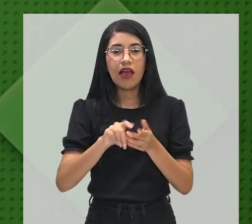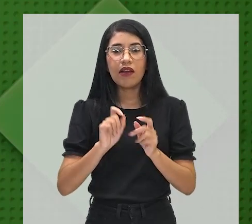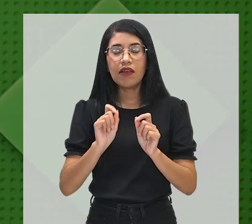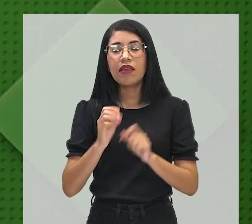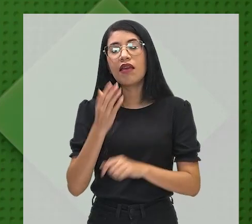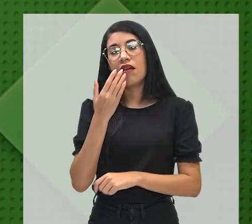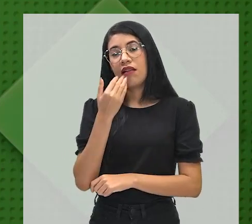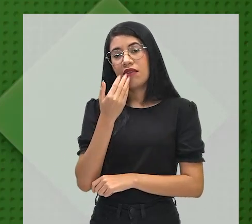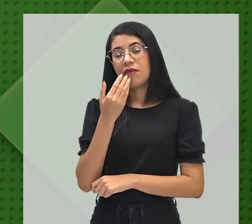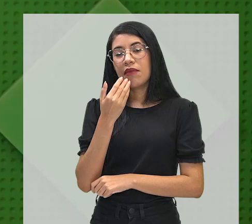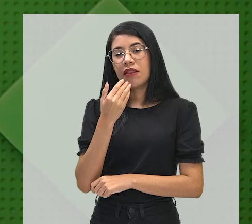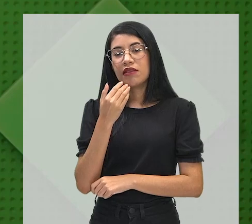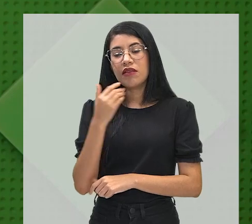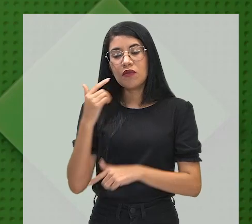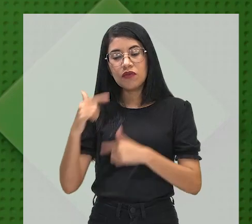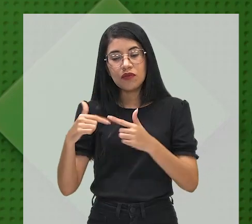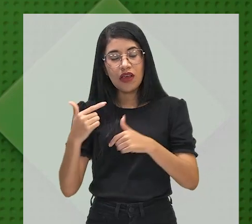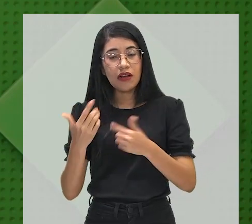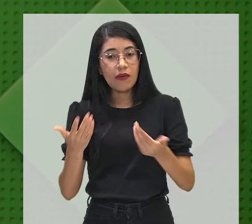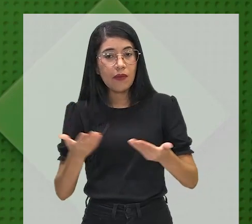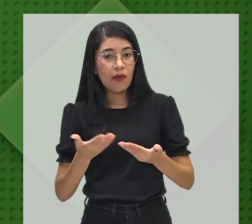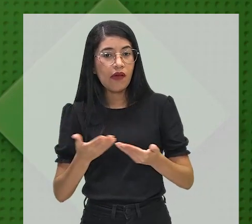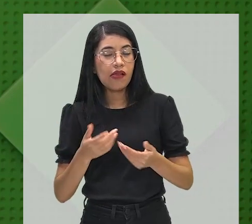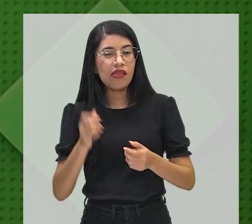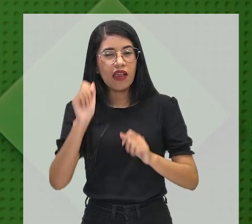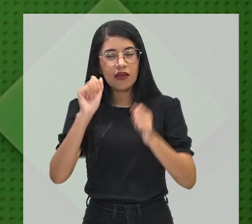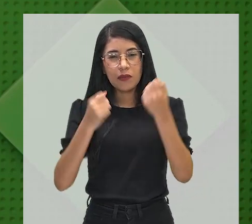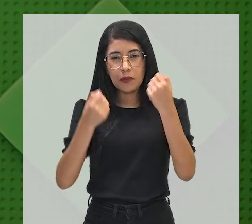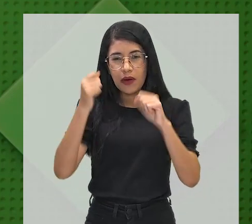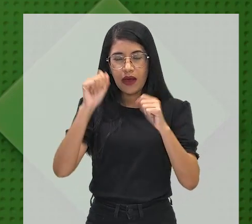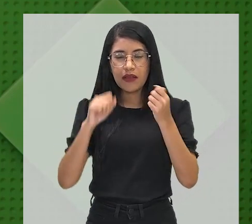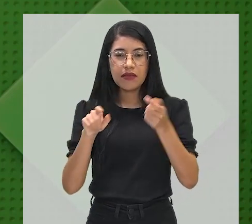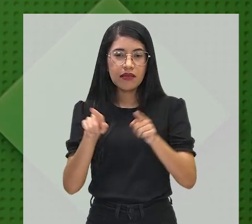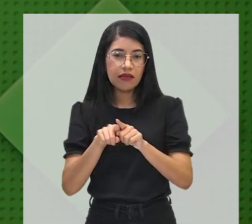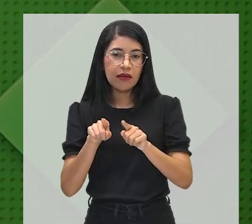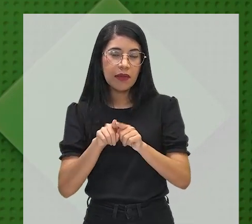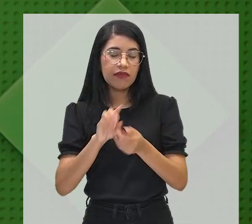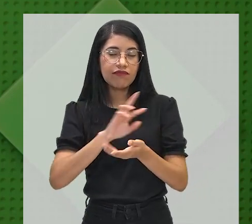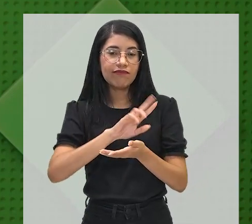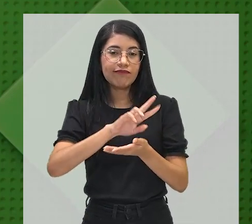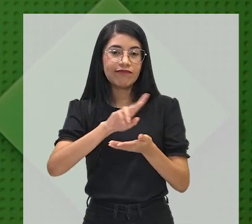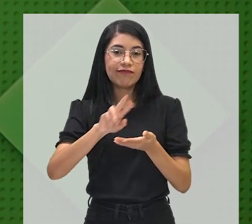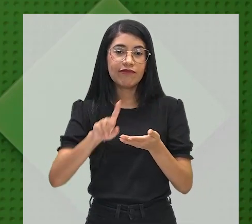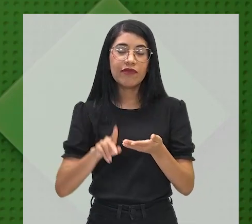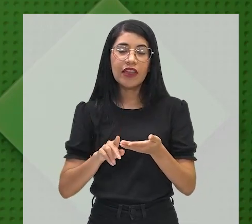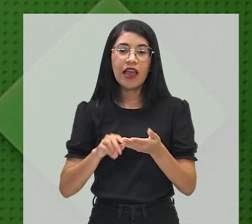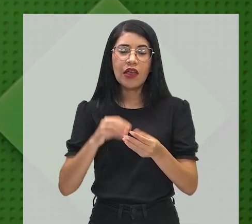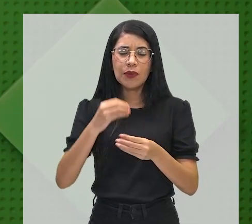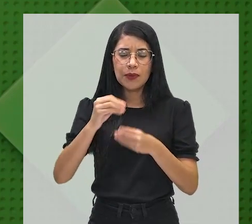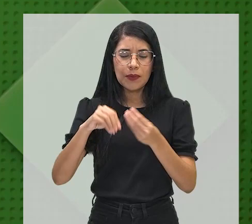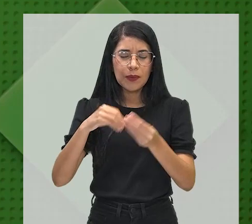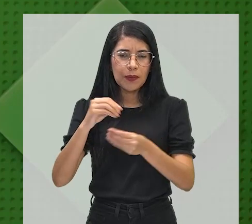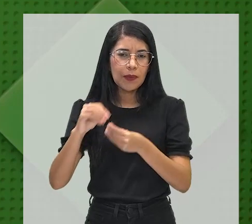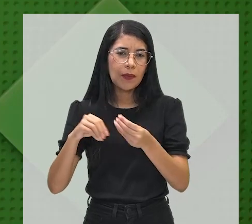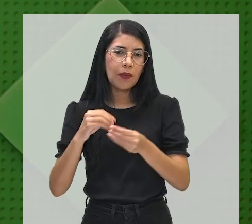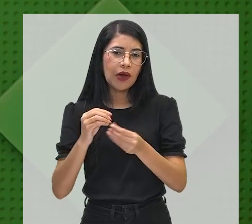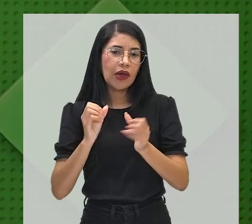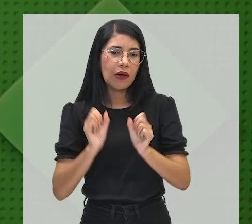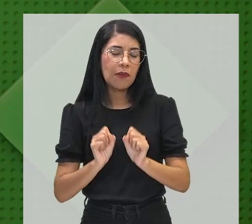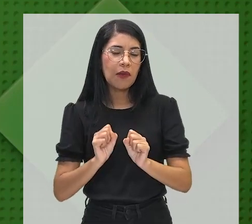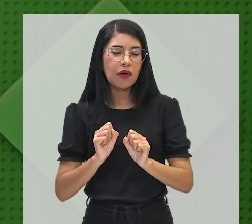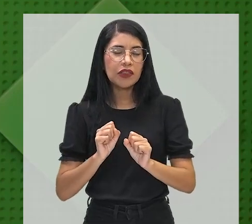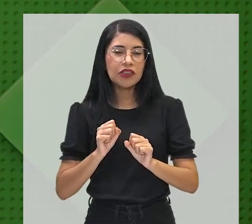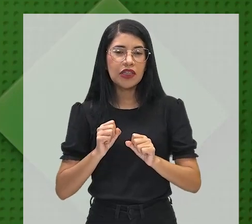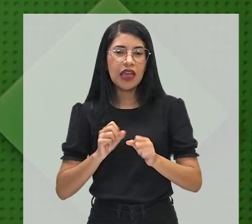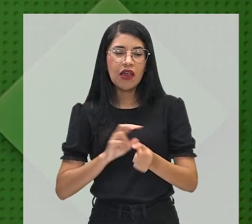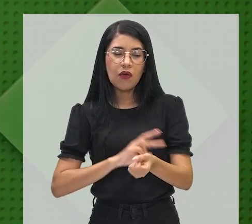nossa alimentação, né, dessa geração, uma alimentação industrializada, que tem várias substâncias que podem